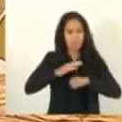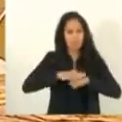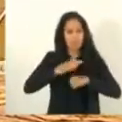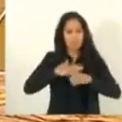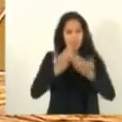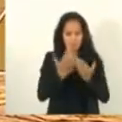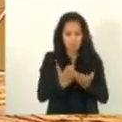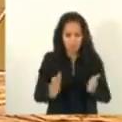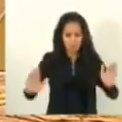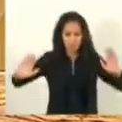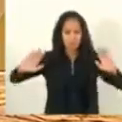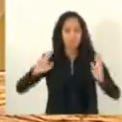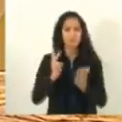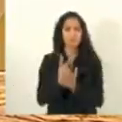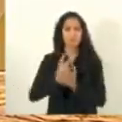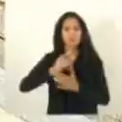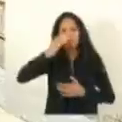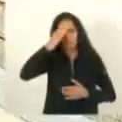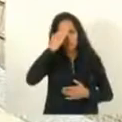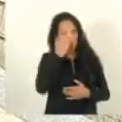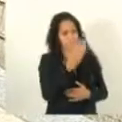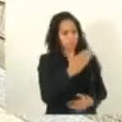aberta. Muito obrigado.